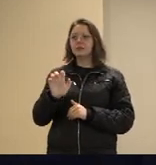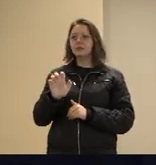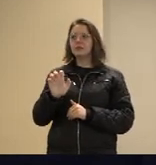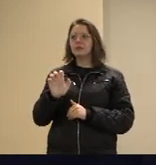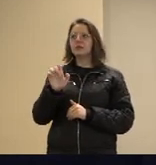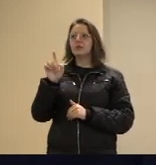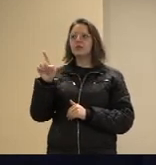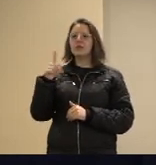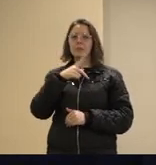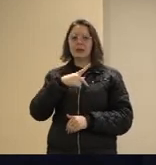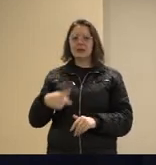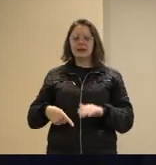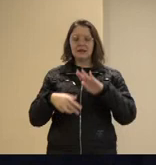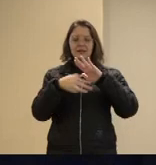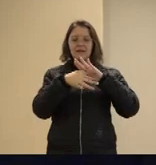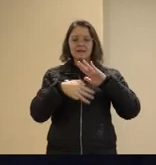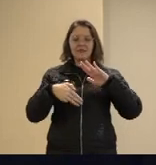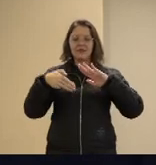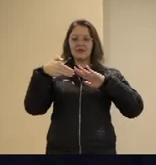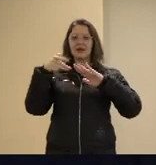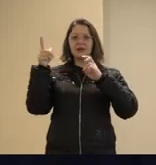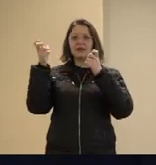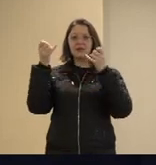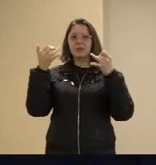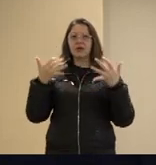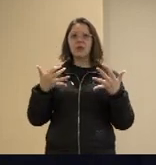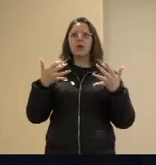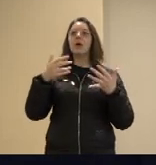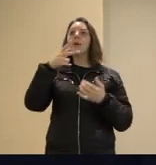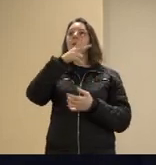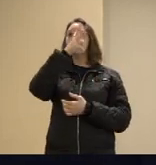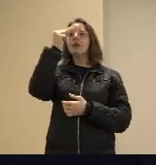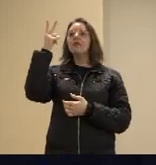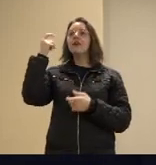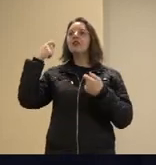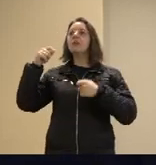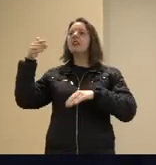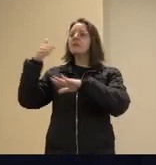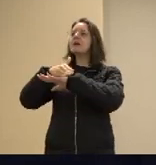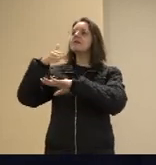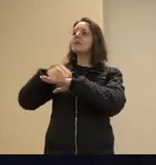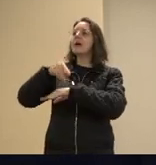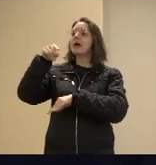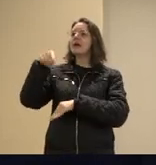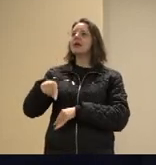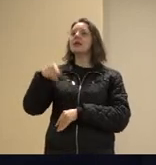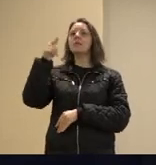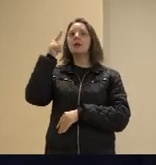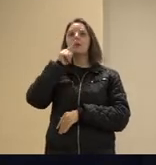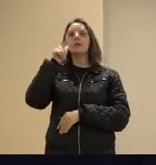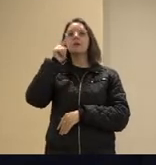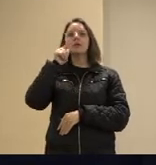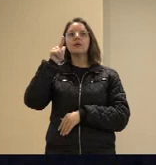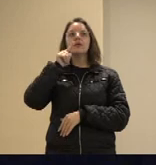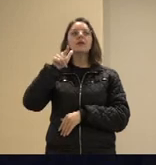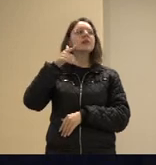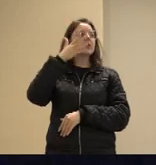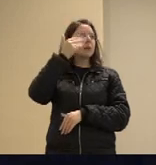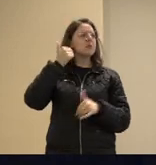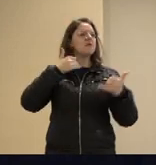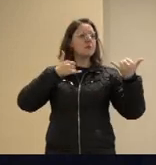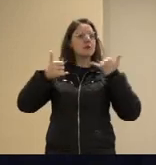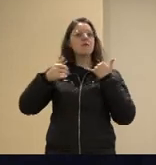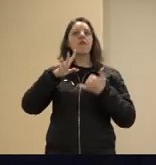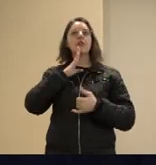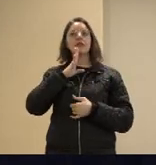presidente da FECAM, quando ele disse que deveriam estar aqui os prefeitos para levar algumas cotoveladas na costela. Né? Acho que alguém